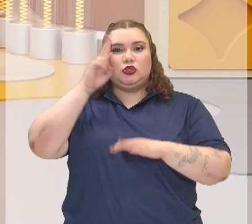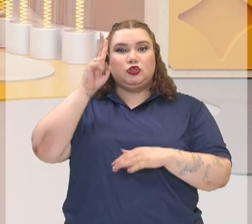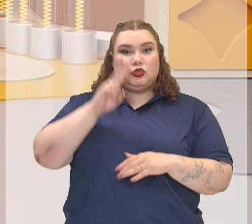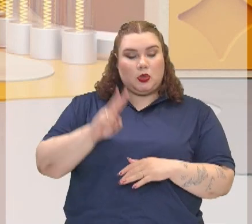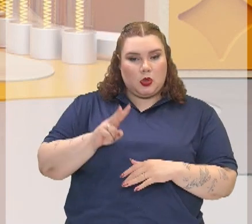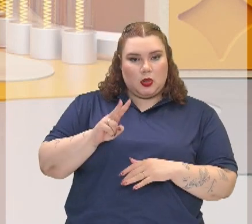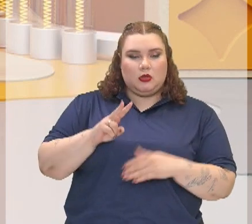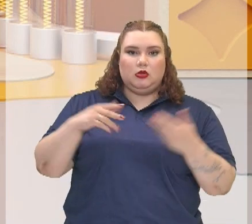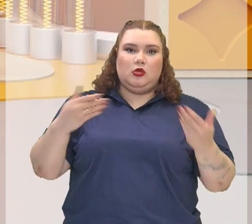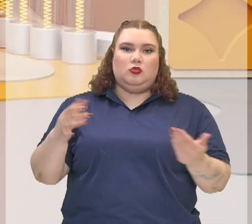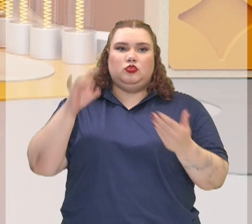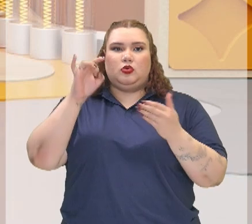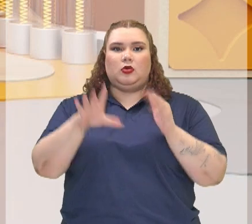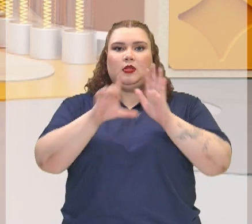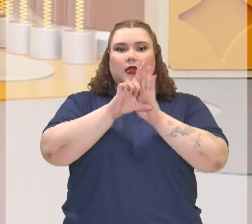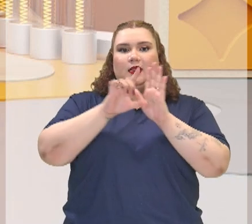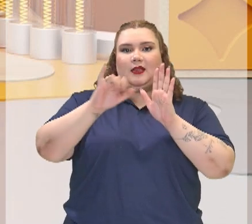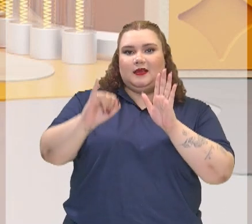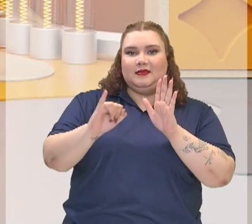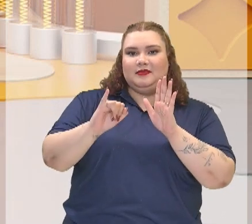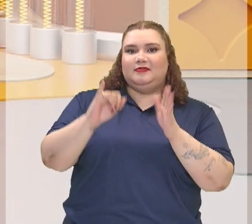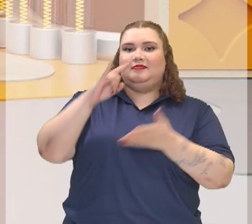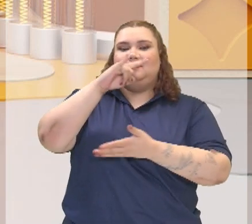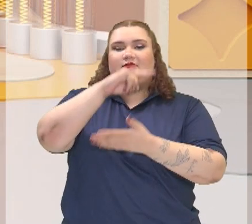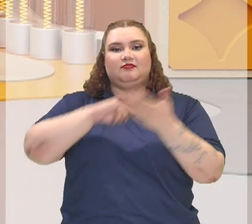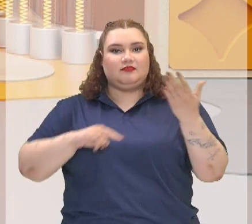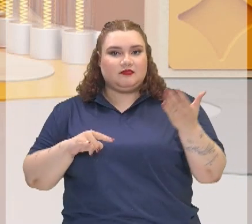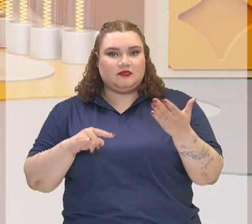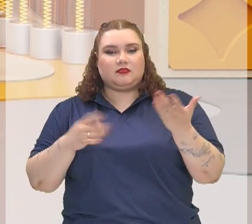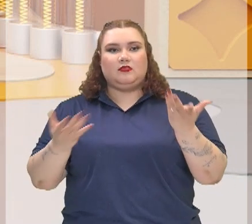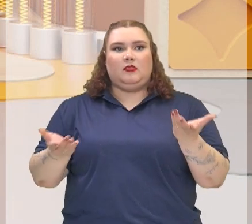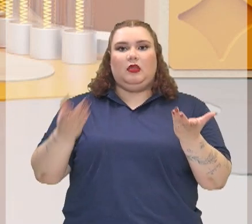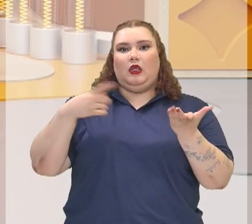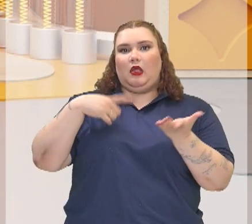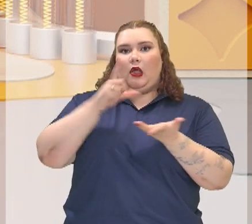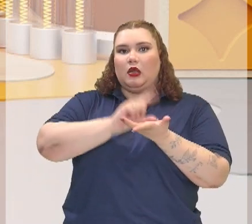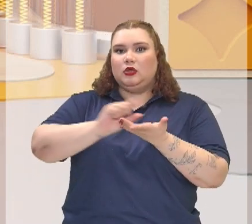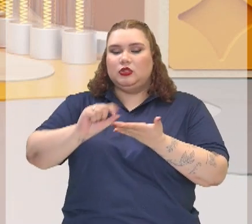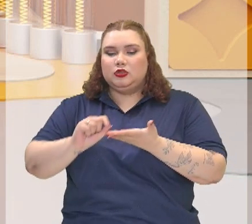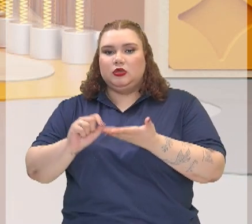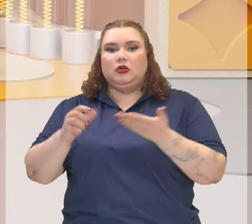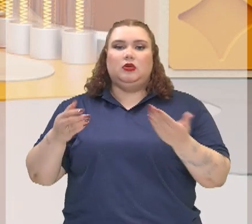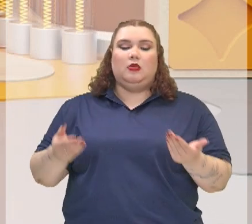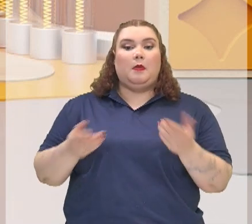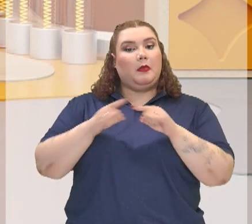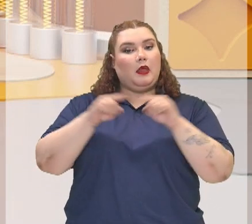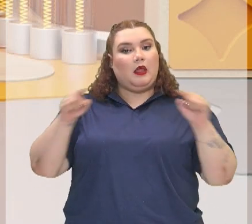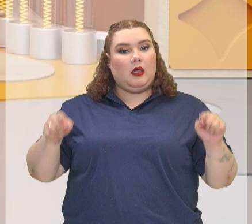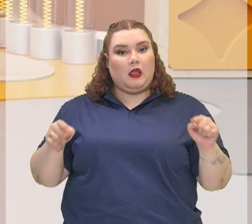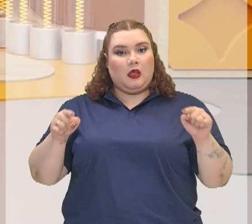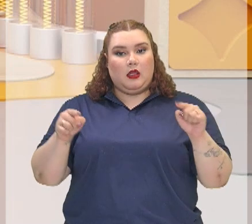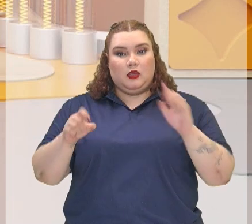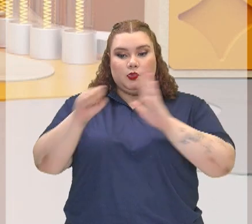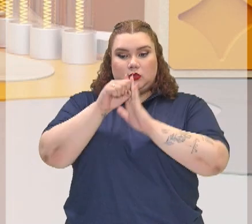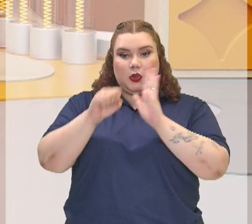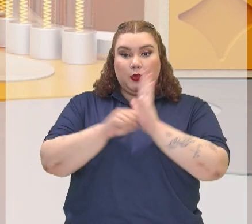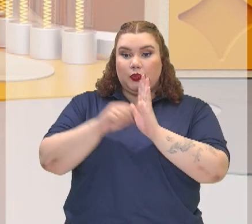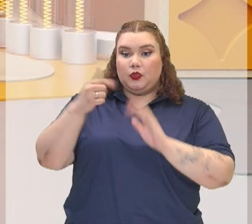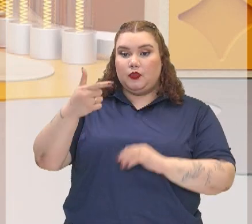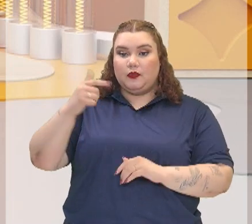leis, certidões, né, artigos, mas a partir do século